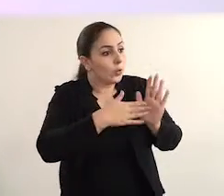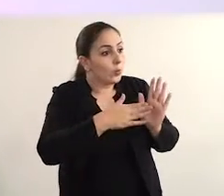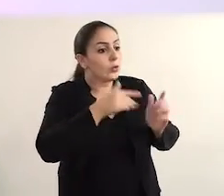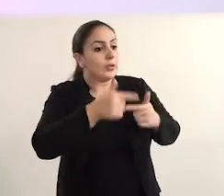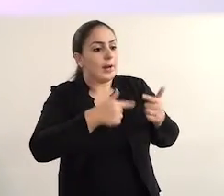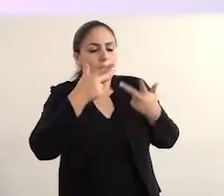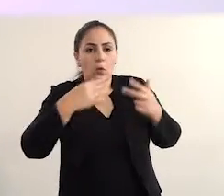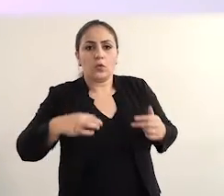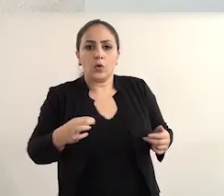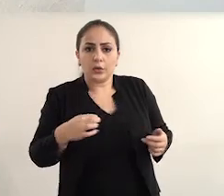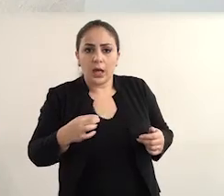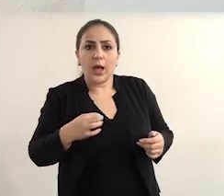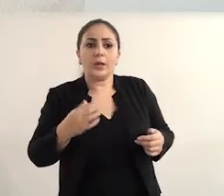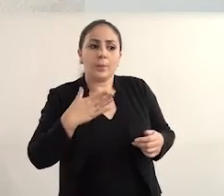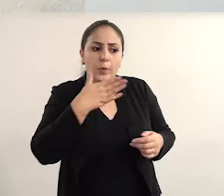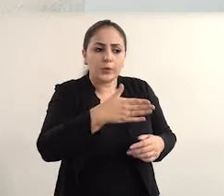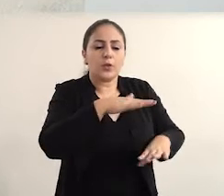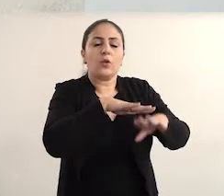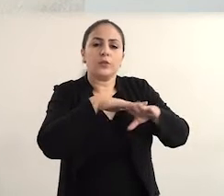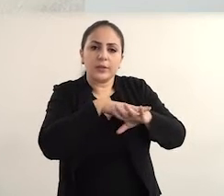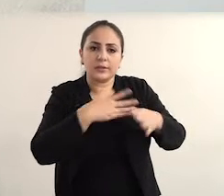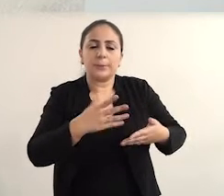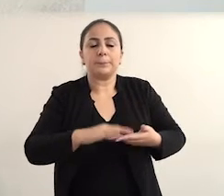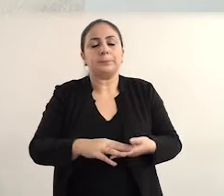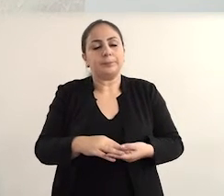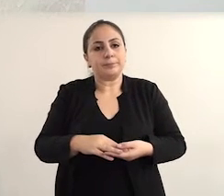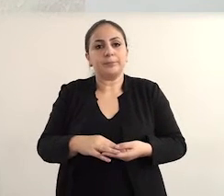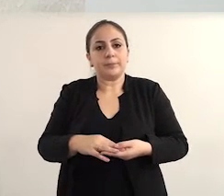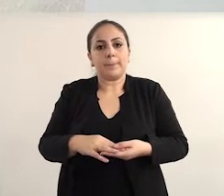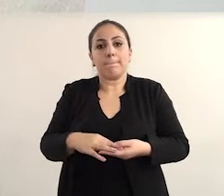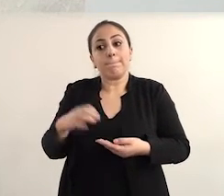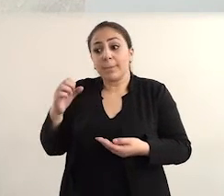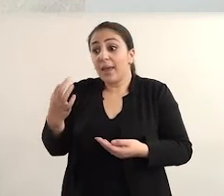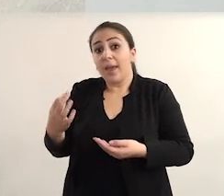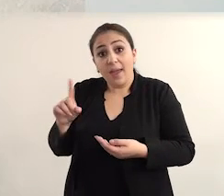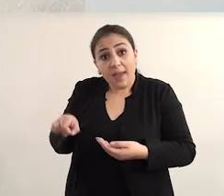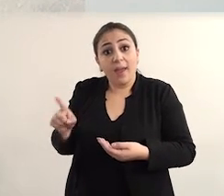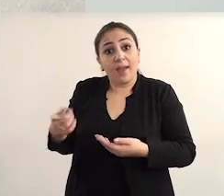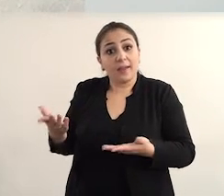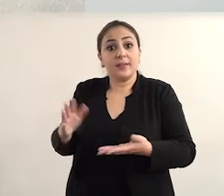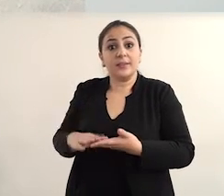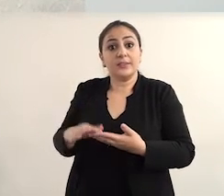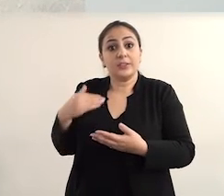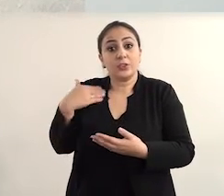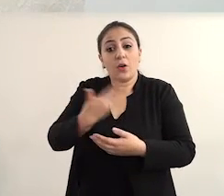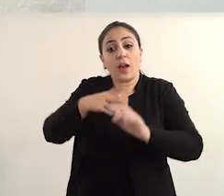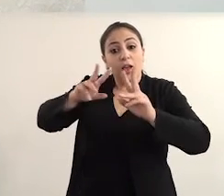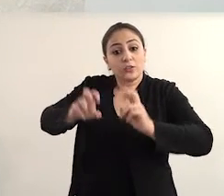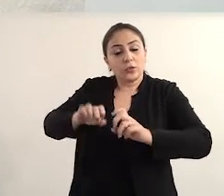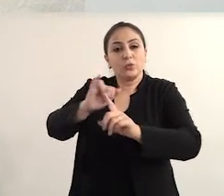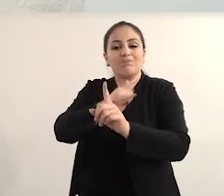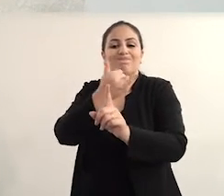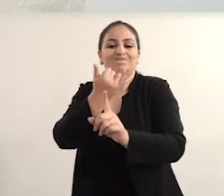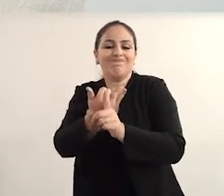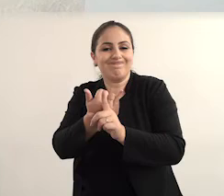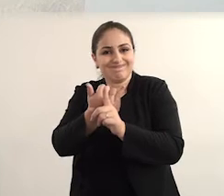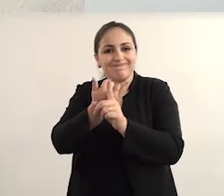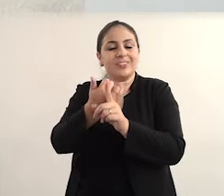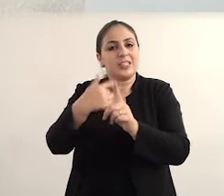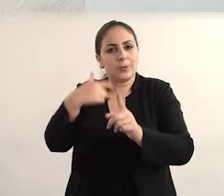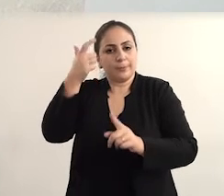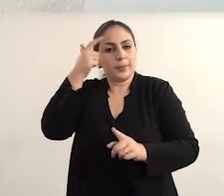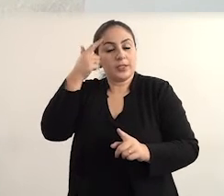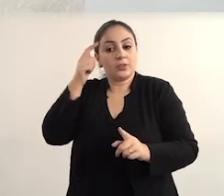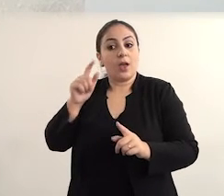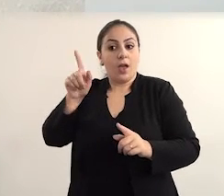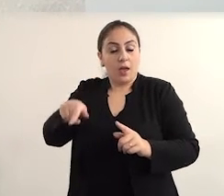com voluntários que podem conversar e tudo mais. Isso. Então, essa questão do bullying, eu penso que